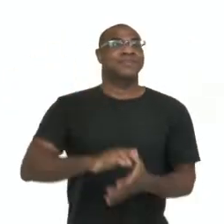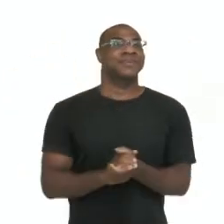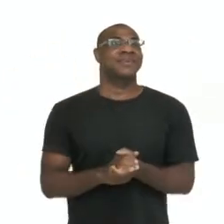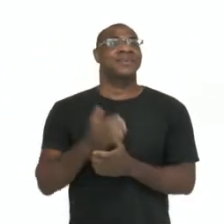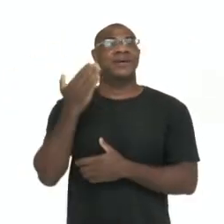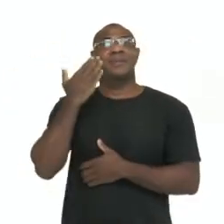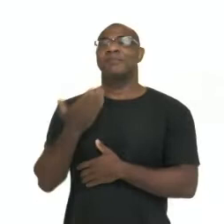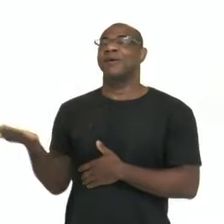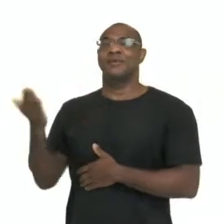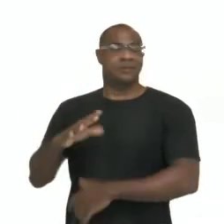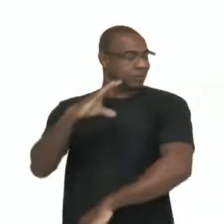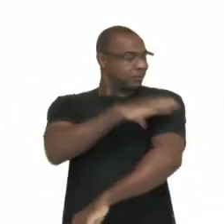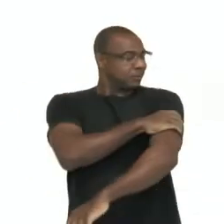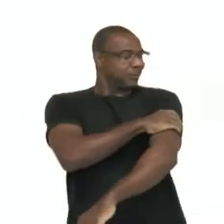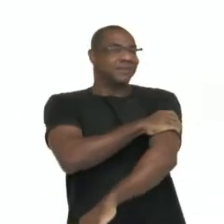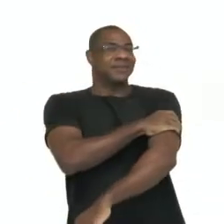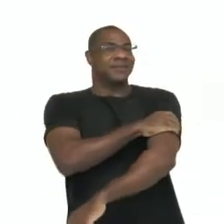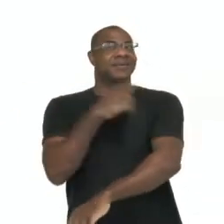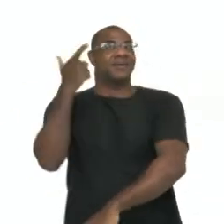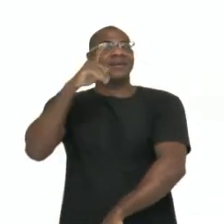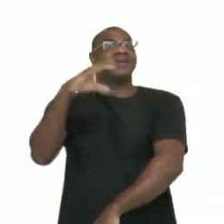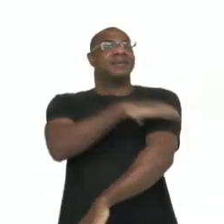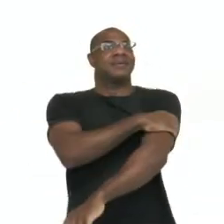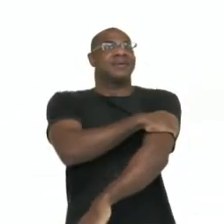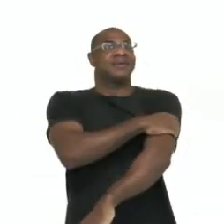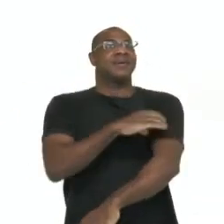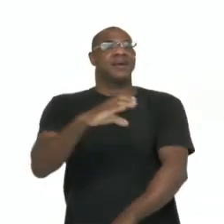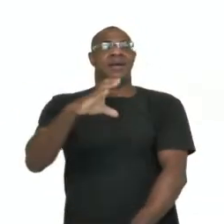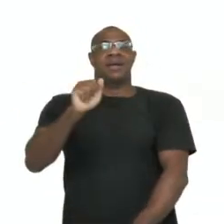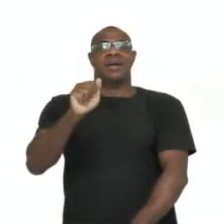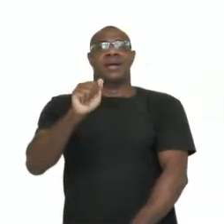o capitão daquela seleção brasileira de futebol,